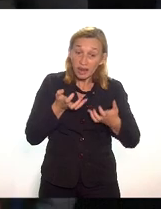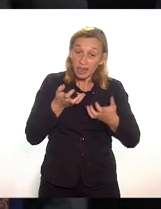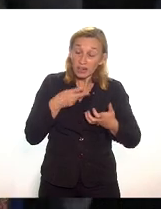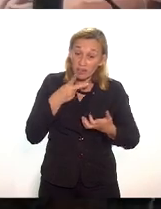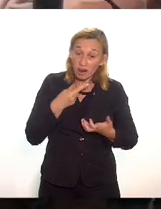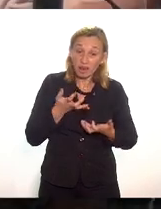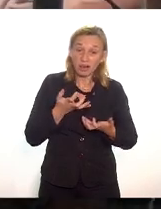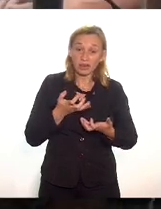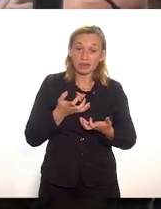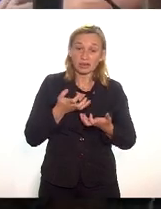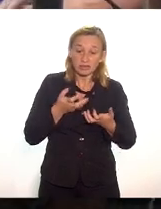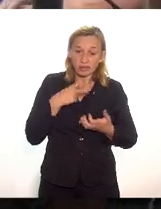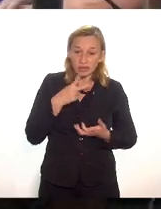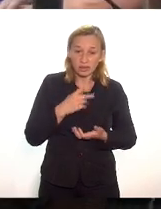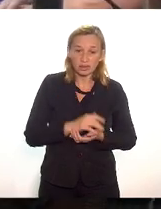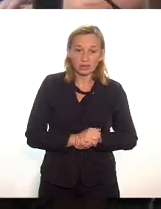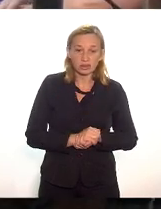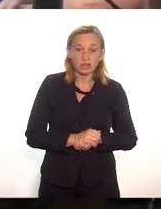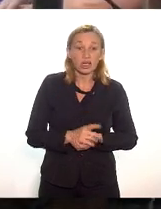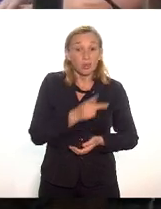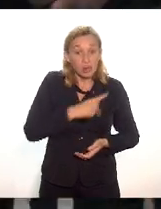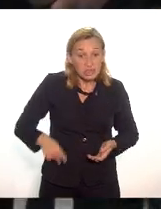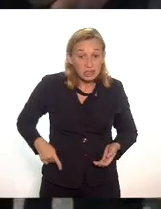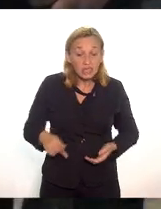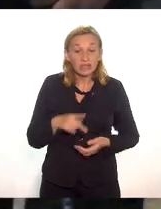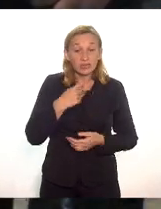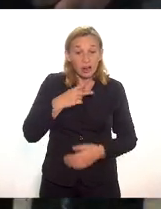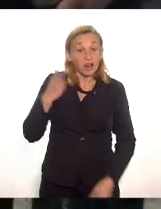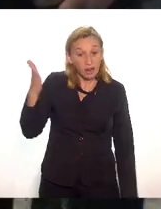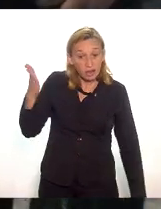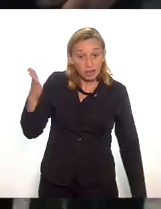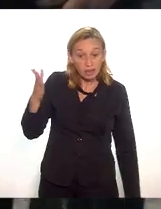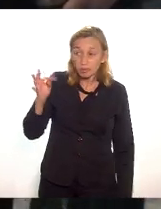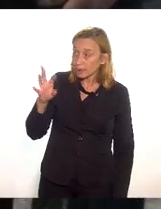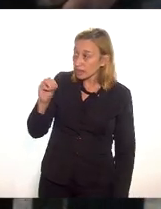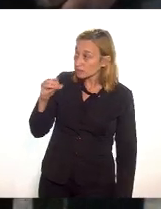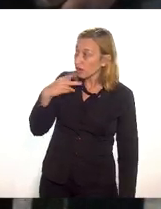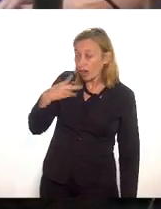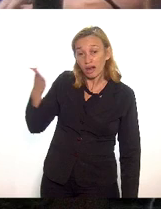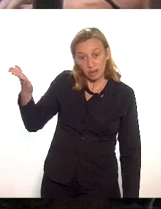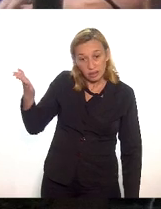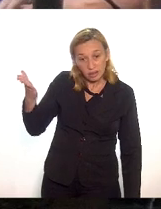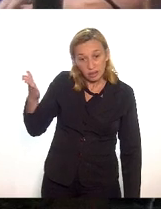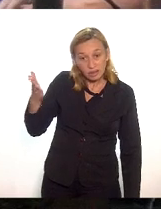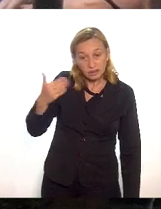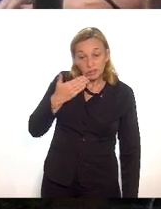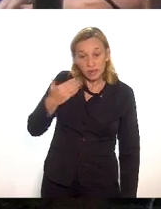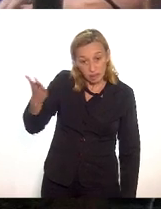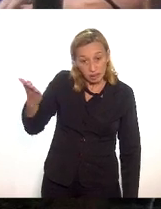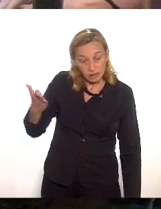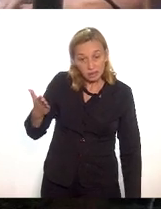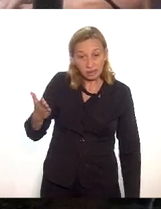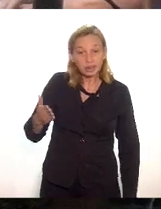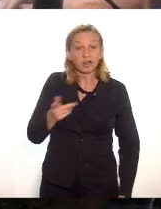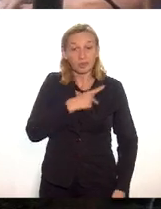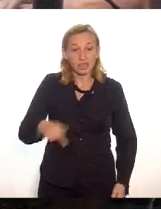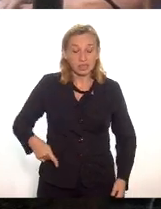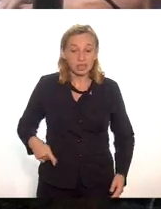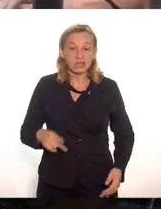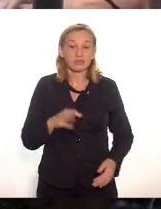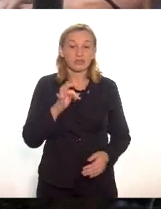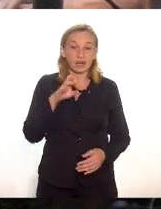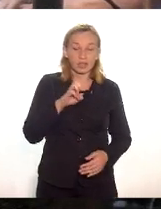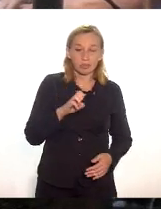esclarecer deputado, essa dúvida. Presidente, só dá a palavra para o deputado Bebeto, por favor. Deputado Jorge Felipe Neto presidente, votou